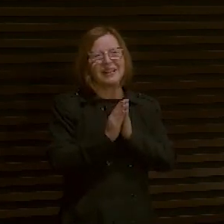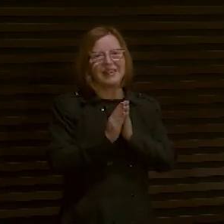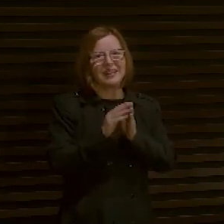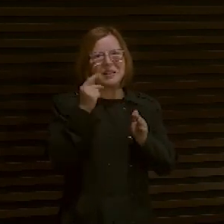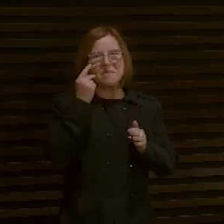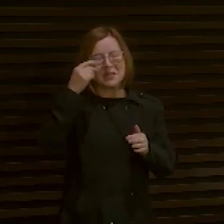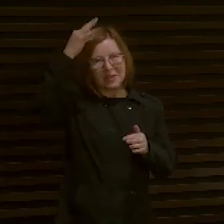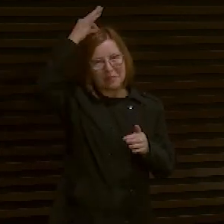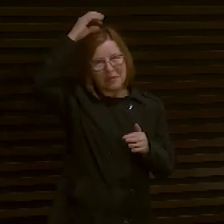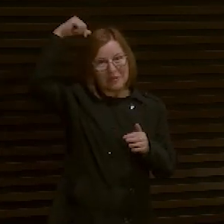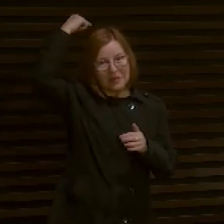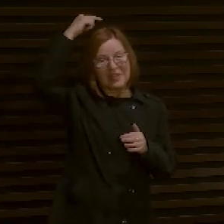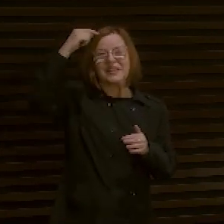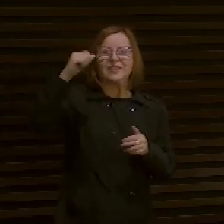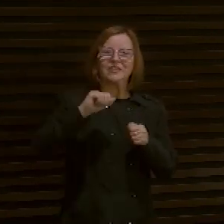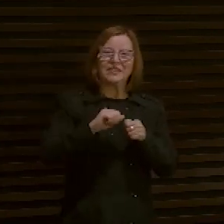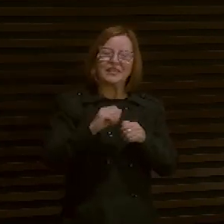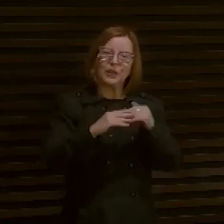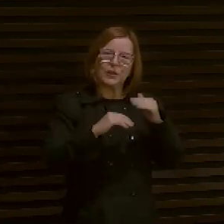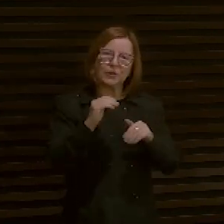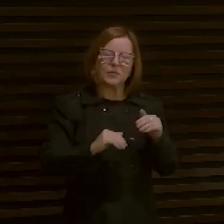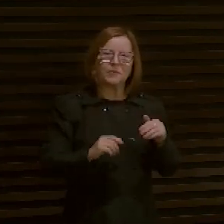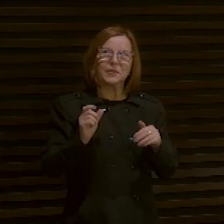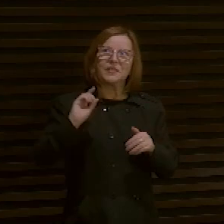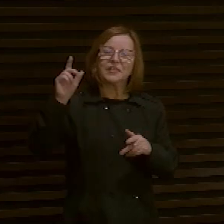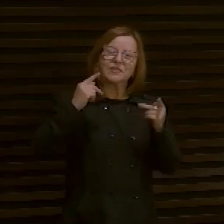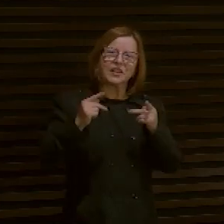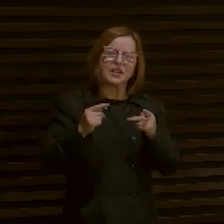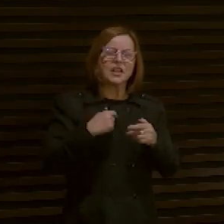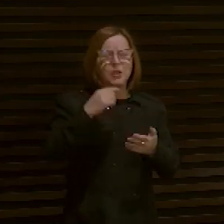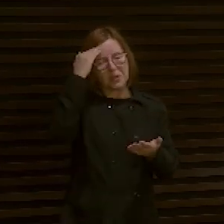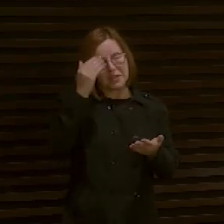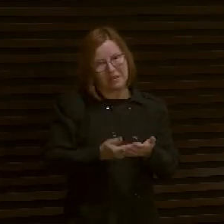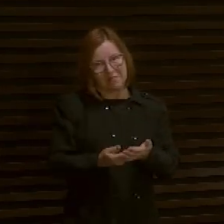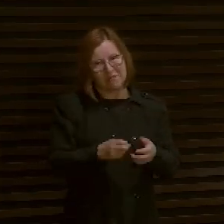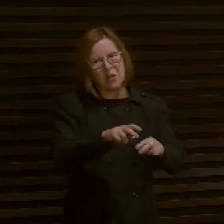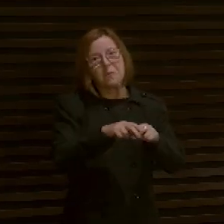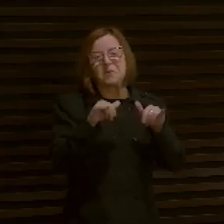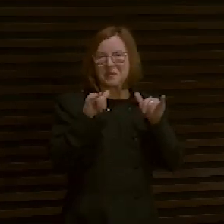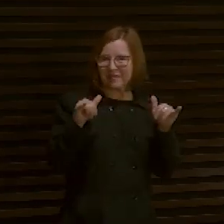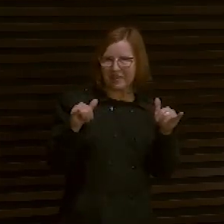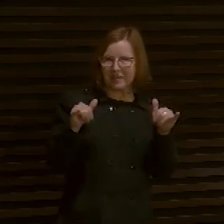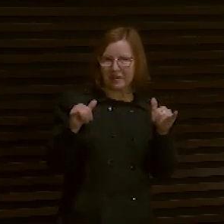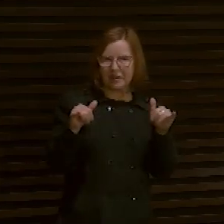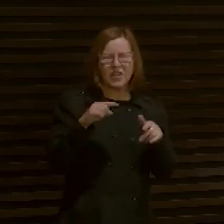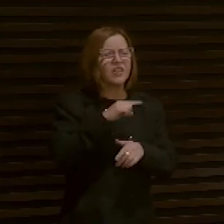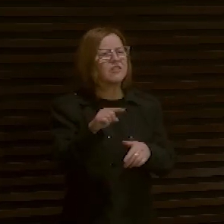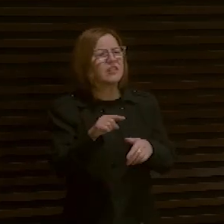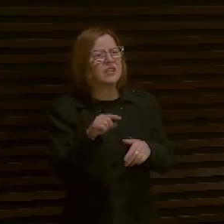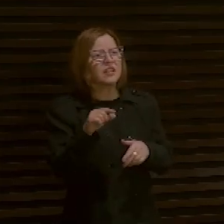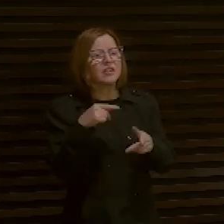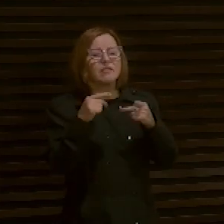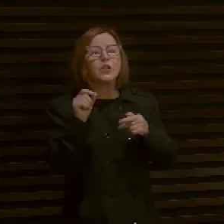falei. A palavra de Deus diz isso. Cri, por isso falei. Por que você prega? que você fala de Deus? Por que você fala de